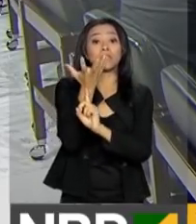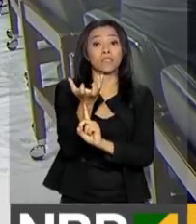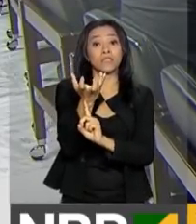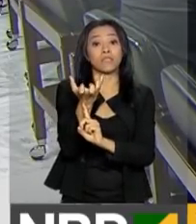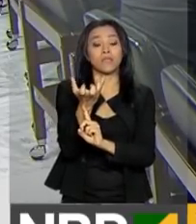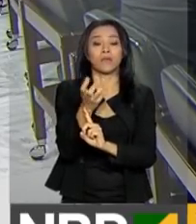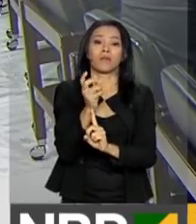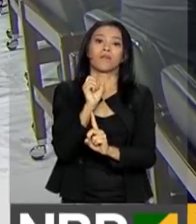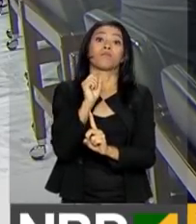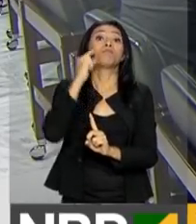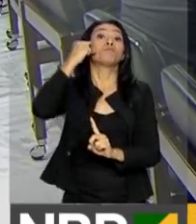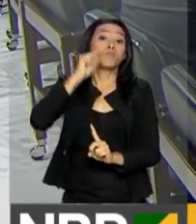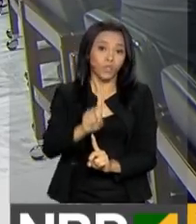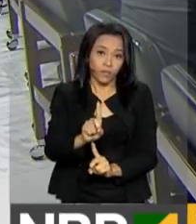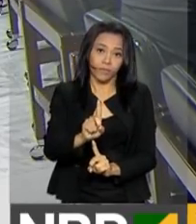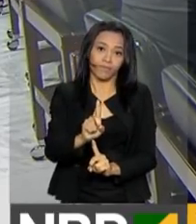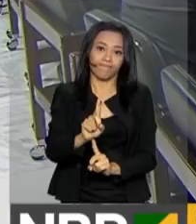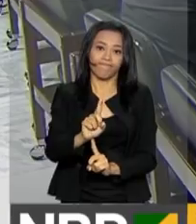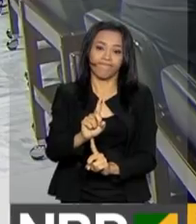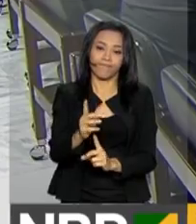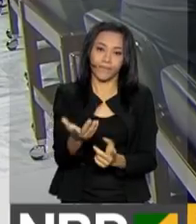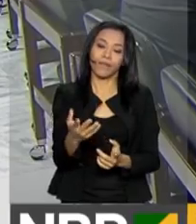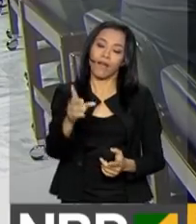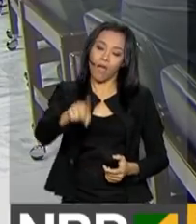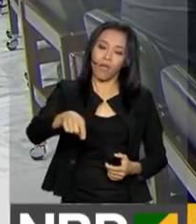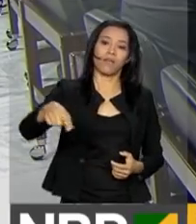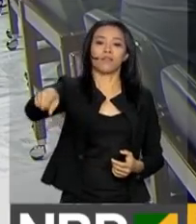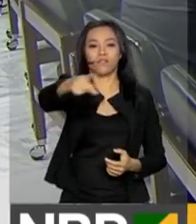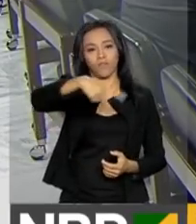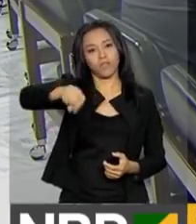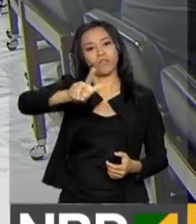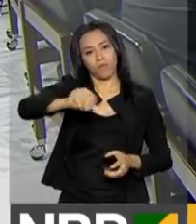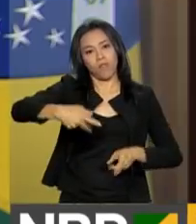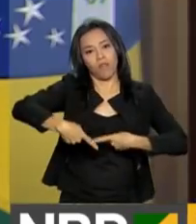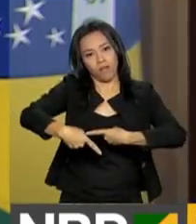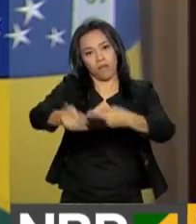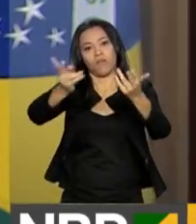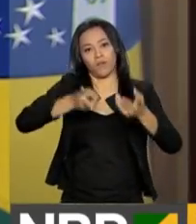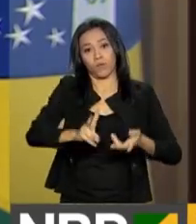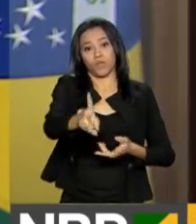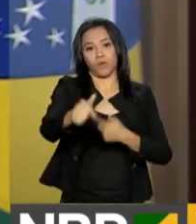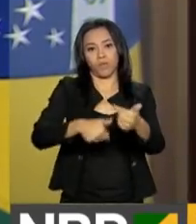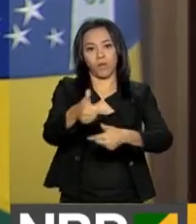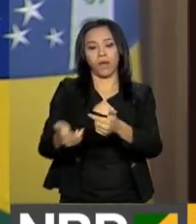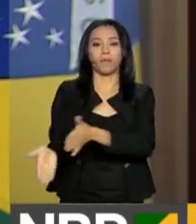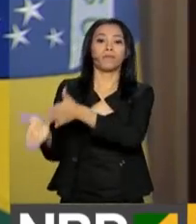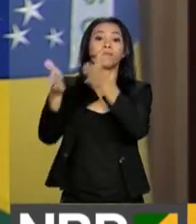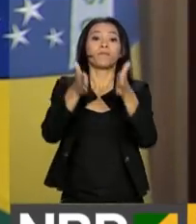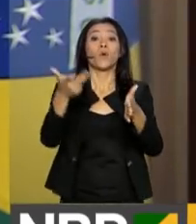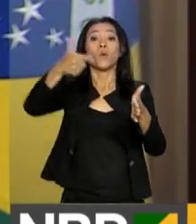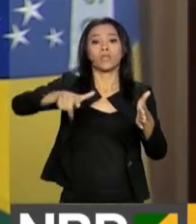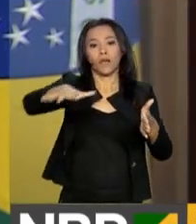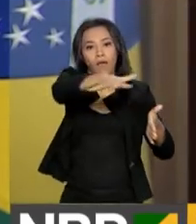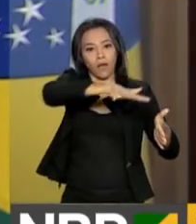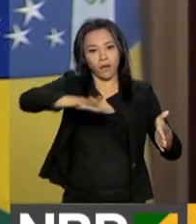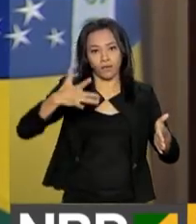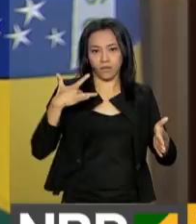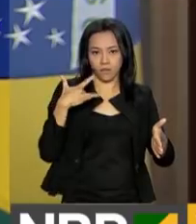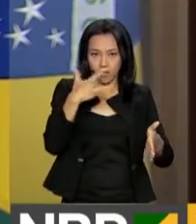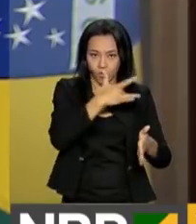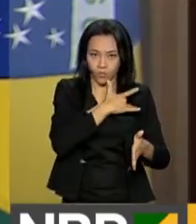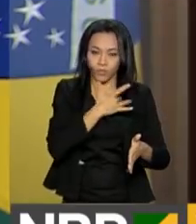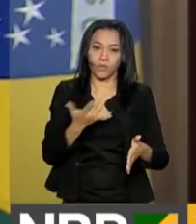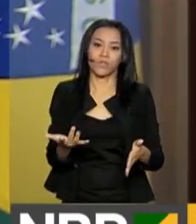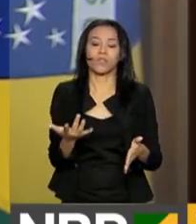ideia é dúvida e é o que os senhores levaram adiante né de uma maneira à saúde saúde talvez seja